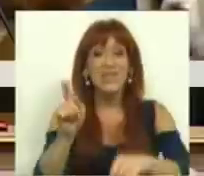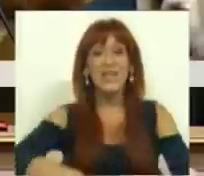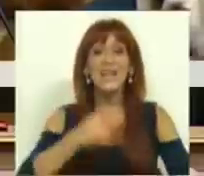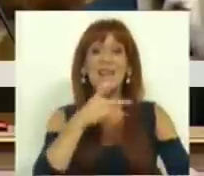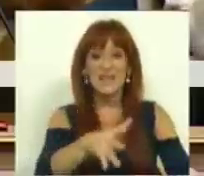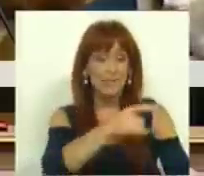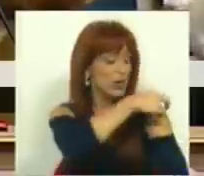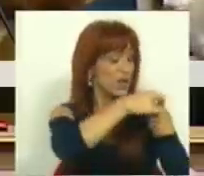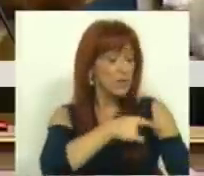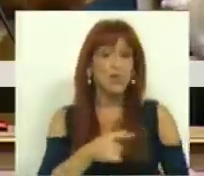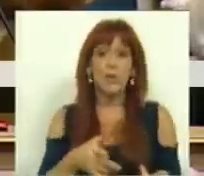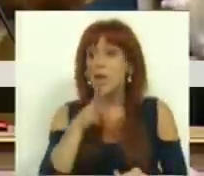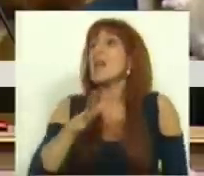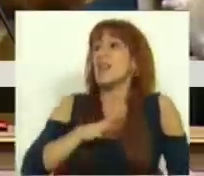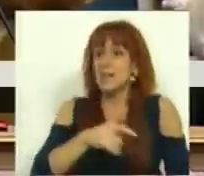em nome,